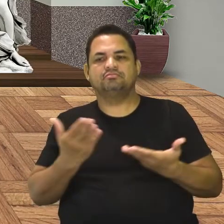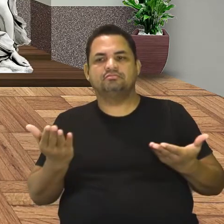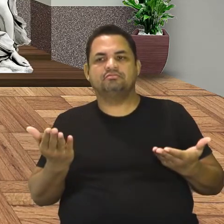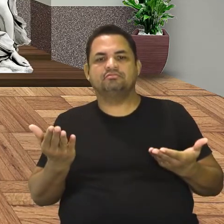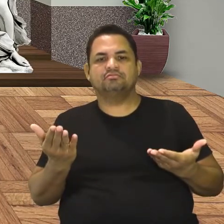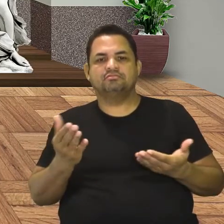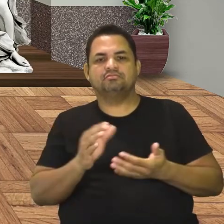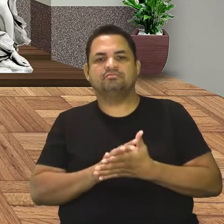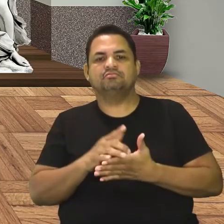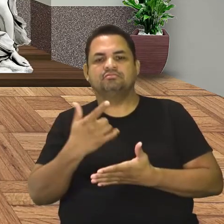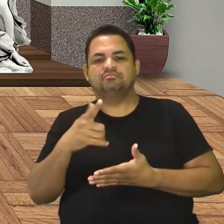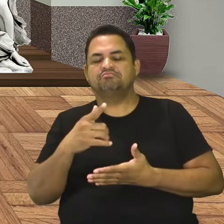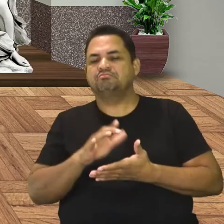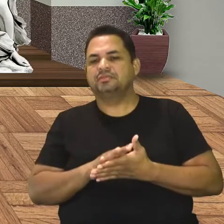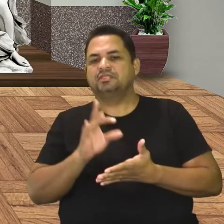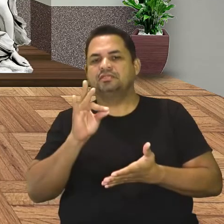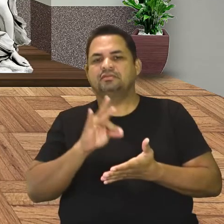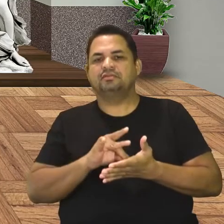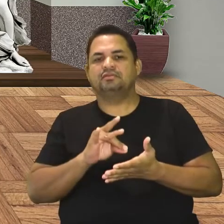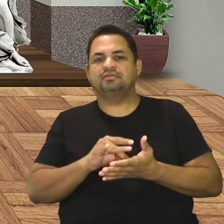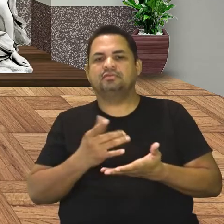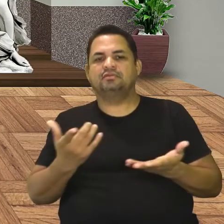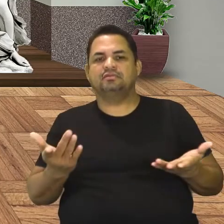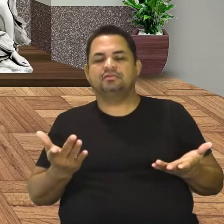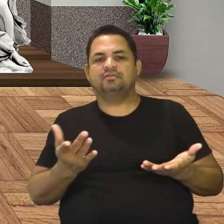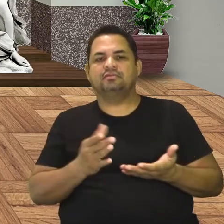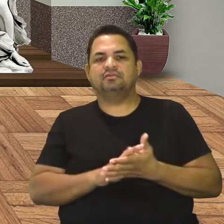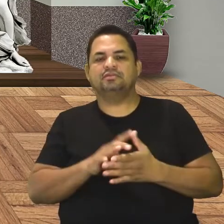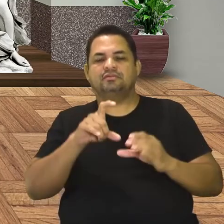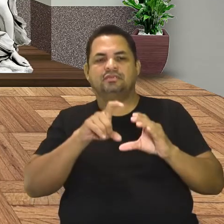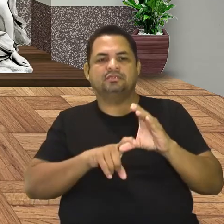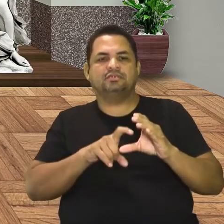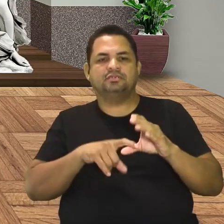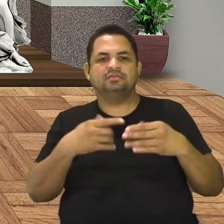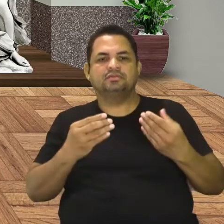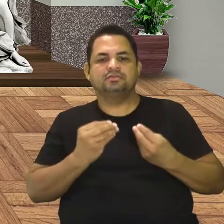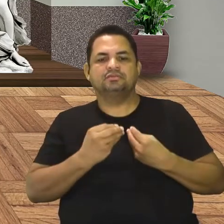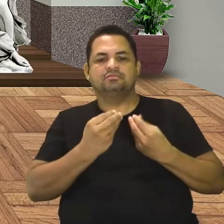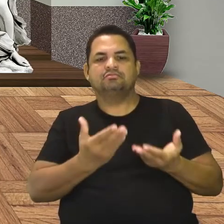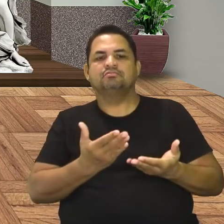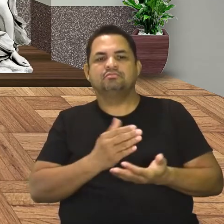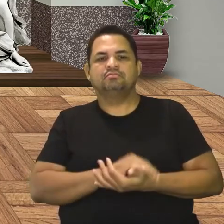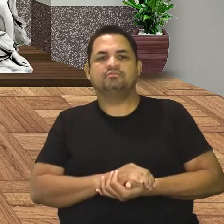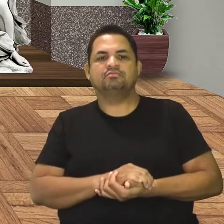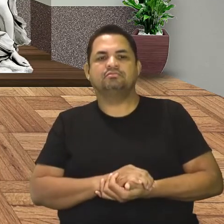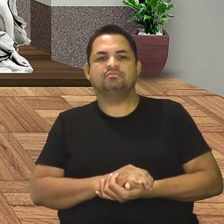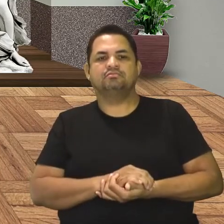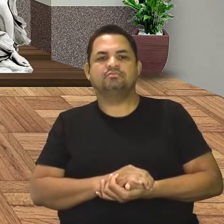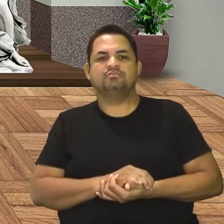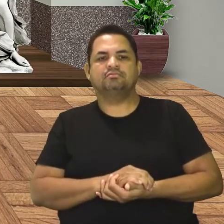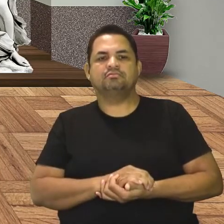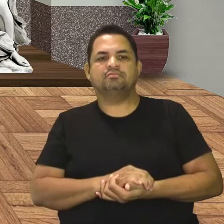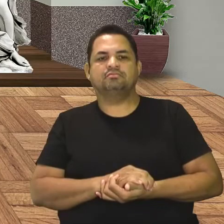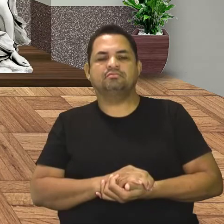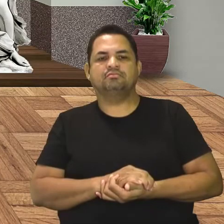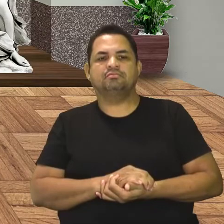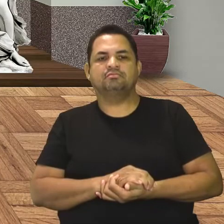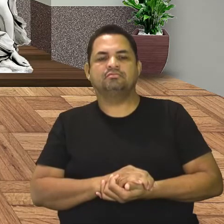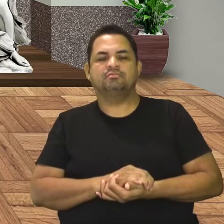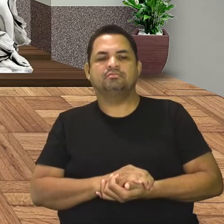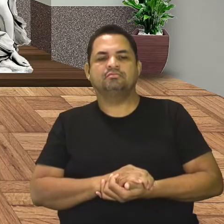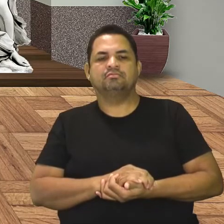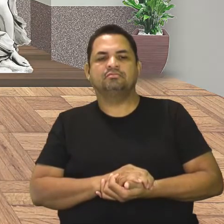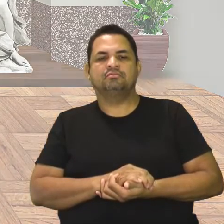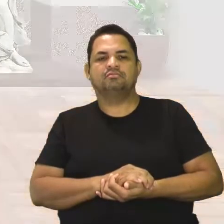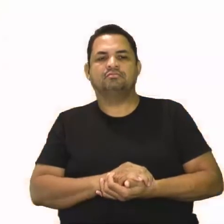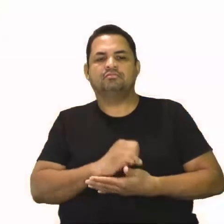que não existiu de fato. Existiu uma dívida externa deixada. Então, a questão